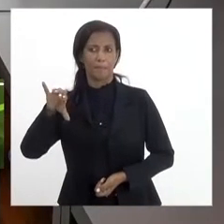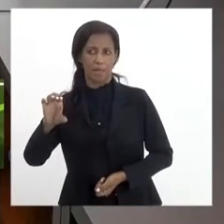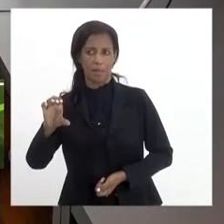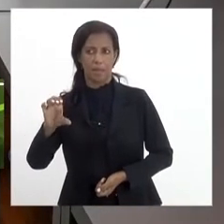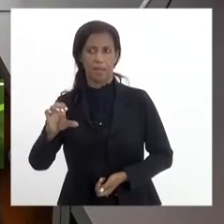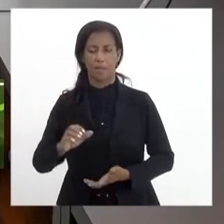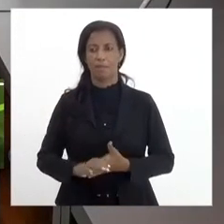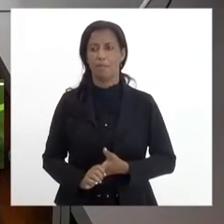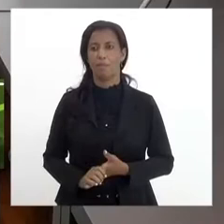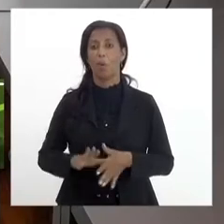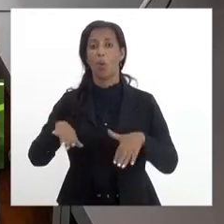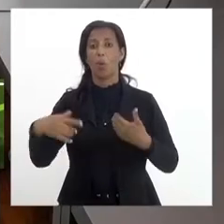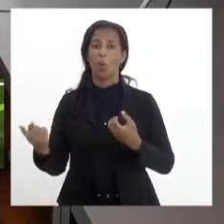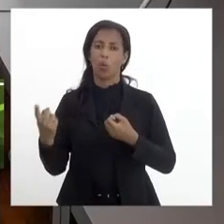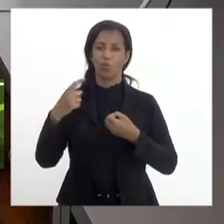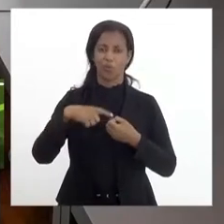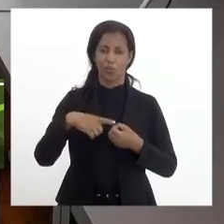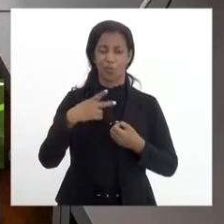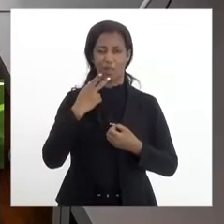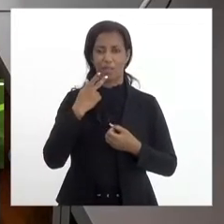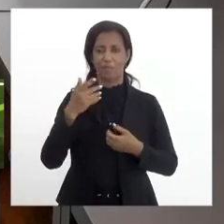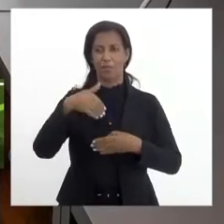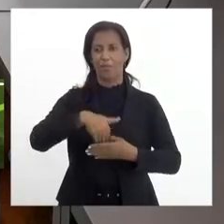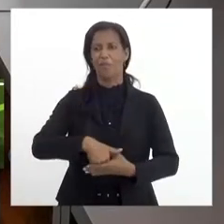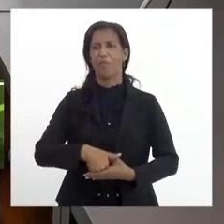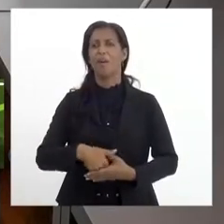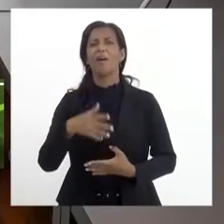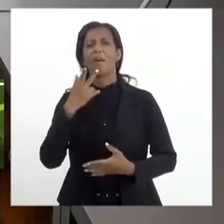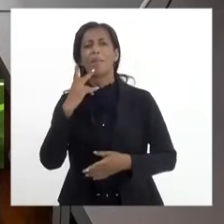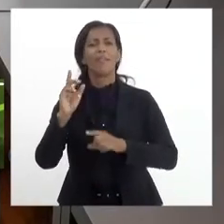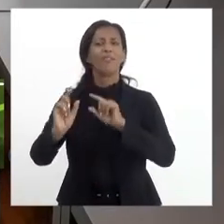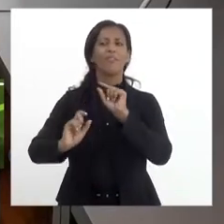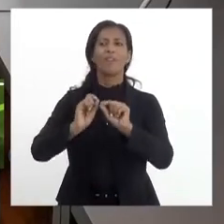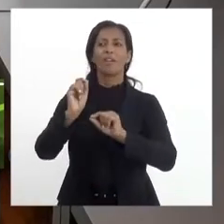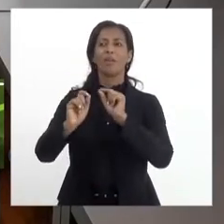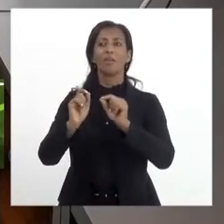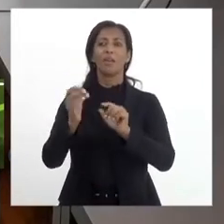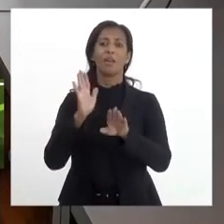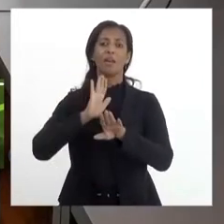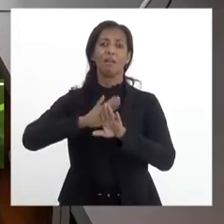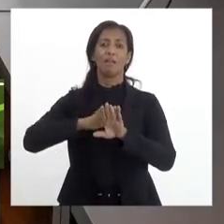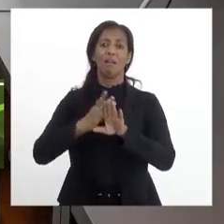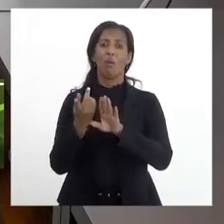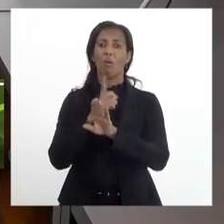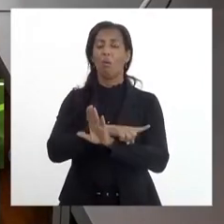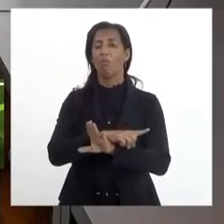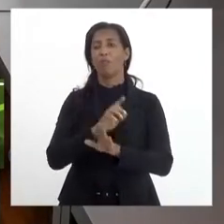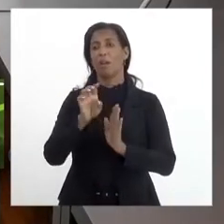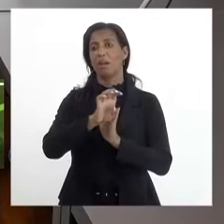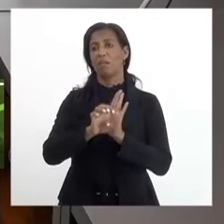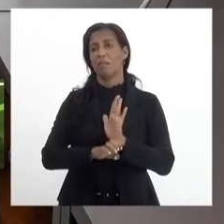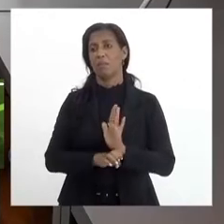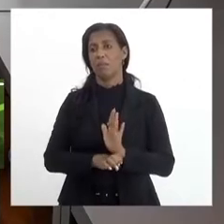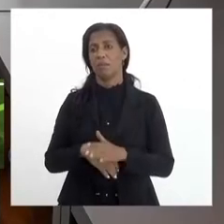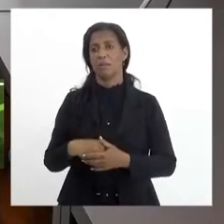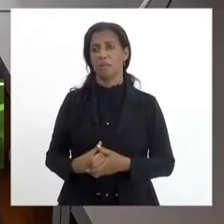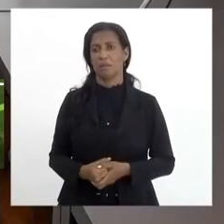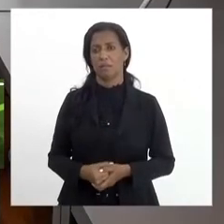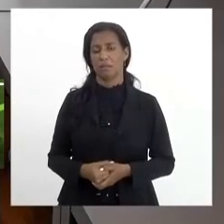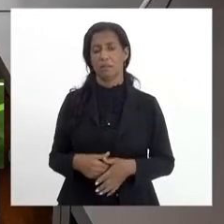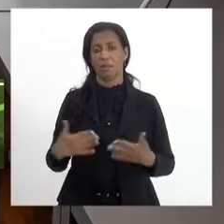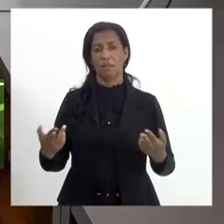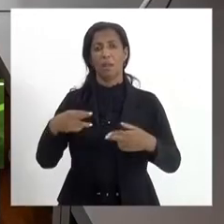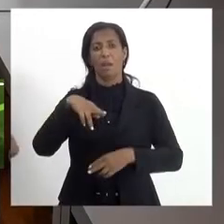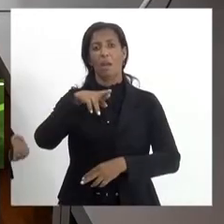enfim, quando voltar eu faço o meu voto. Mas diz o que é que eu... Não, meu parecer é contrário à emenda, Mink, até por uma razão...